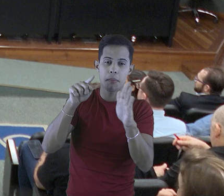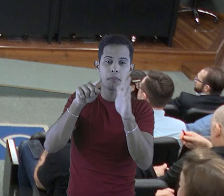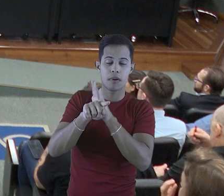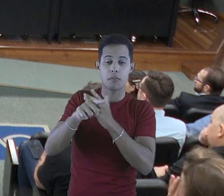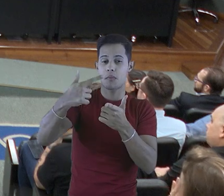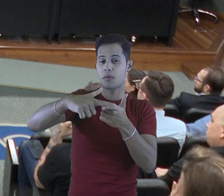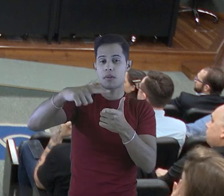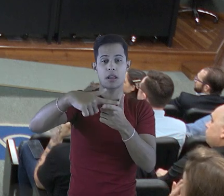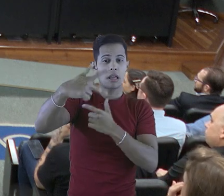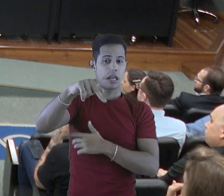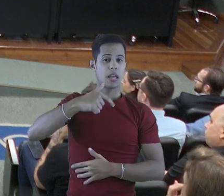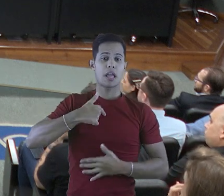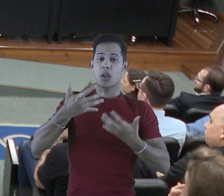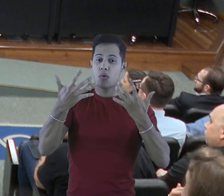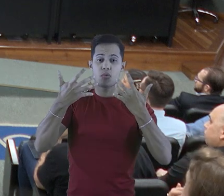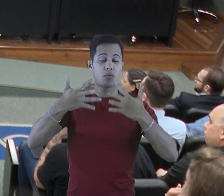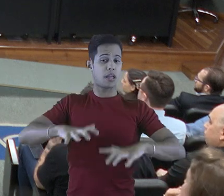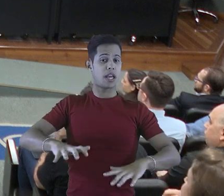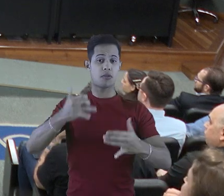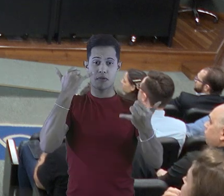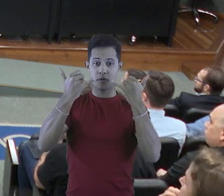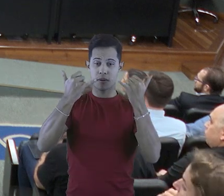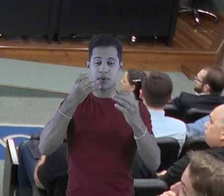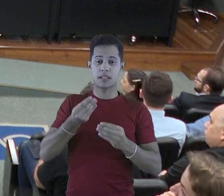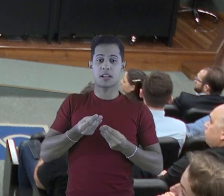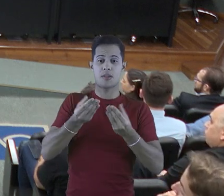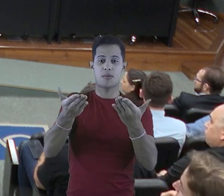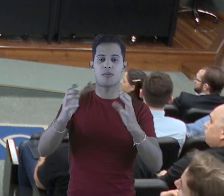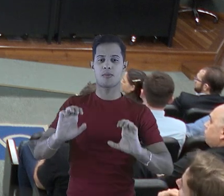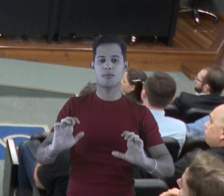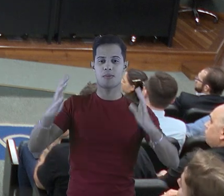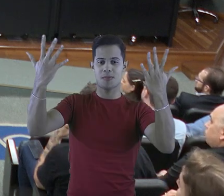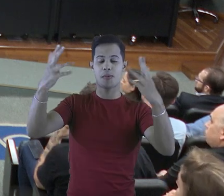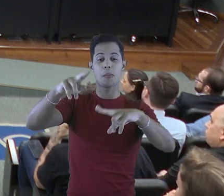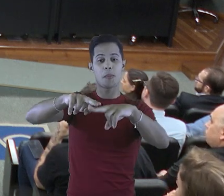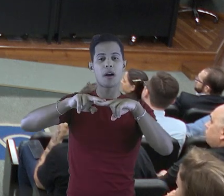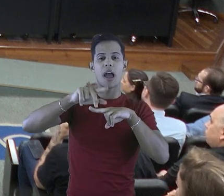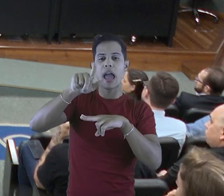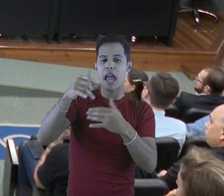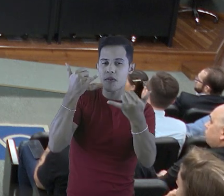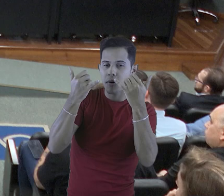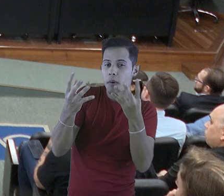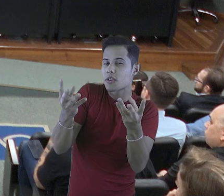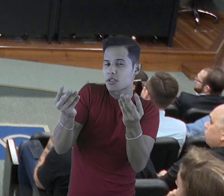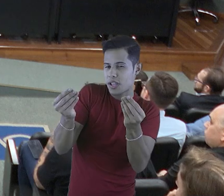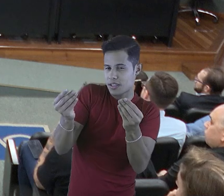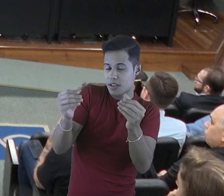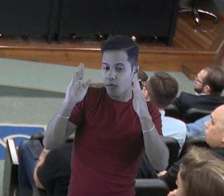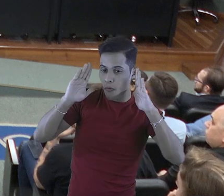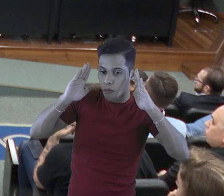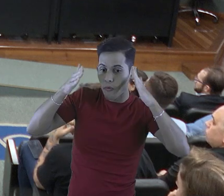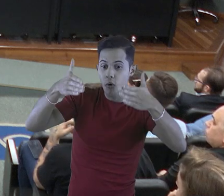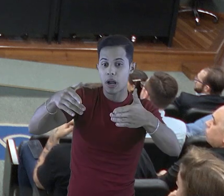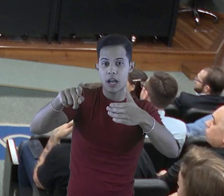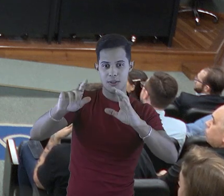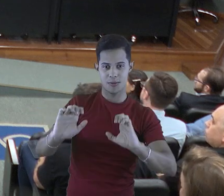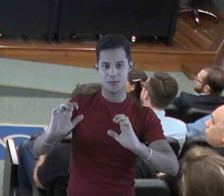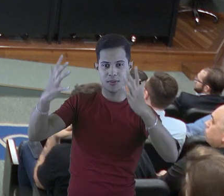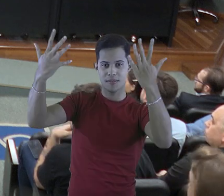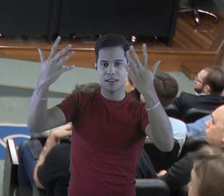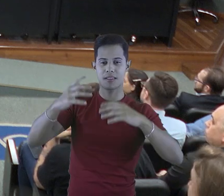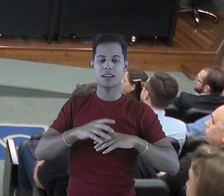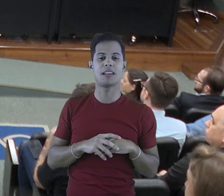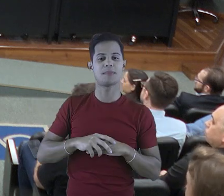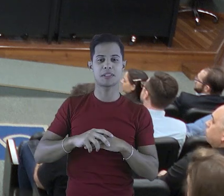dado para o evento. Entendeu? Então, ali é um dado sensível naquela situação específica. Mas o que? Como é que teu nome? Gabriela. Muito boa a